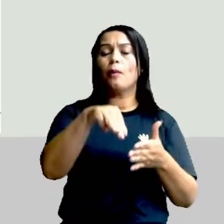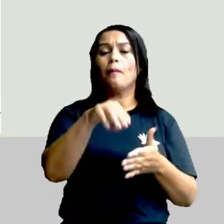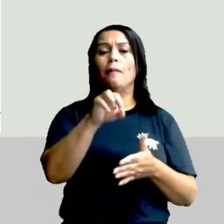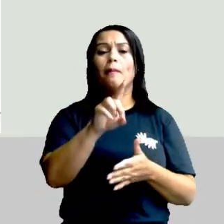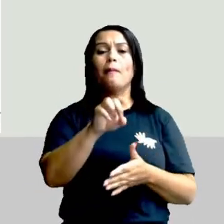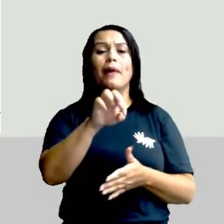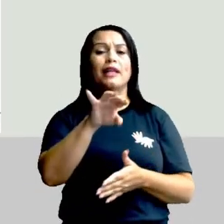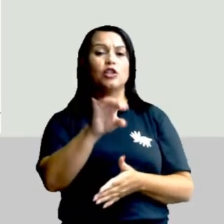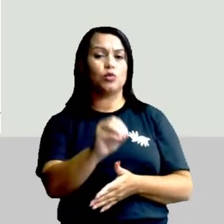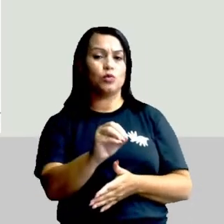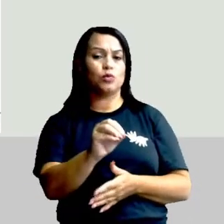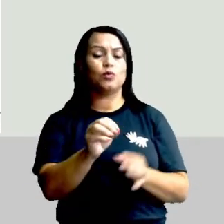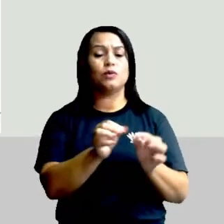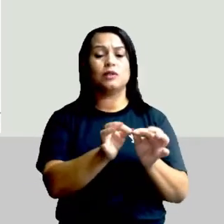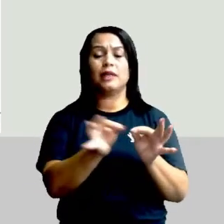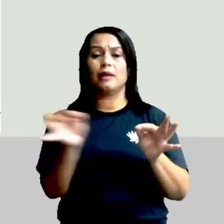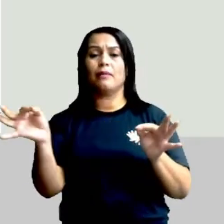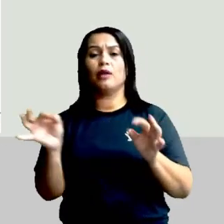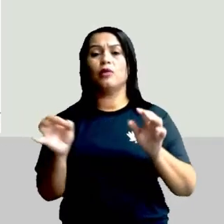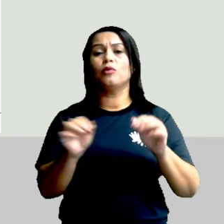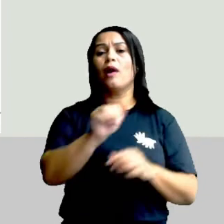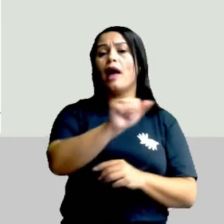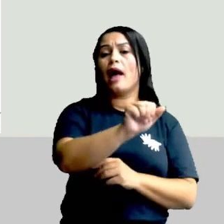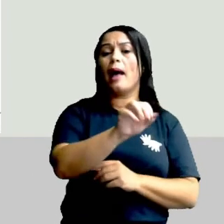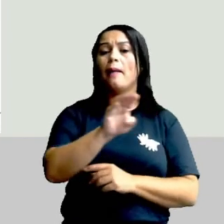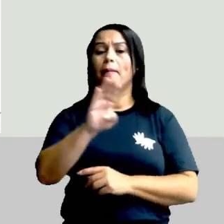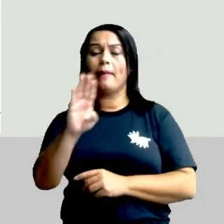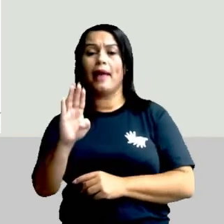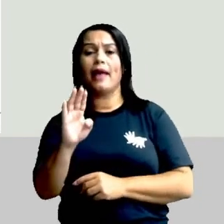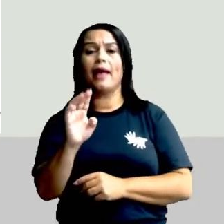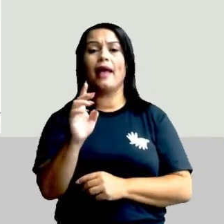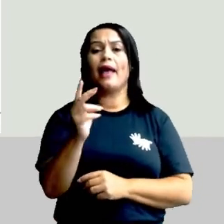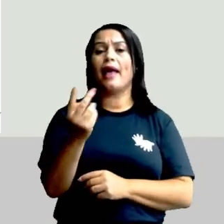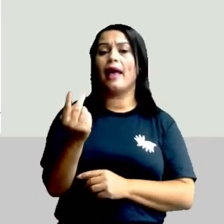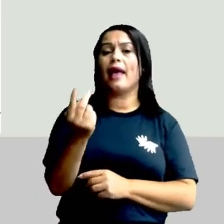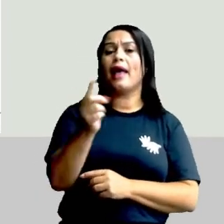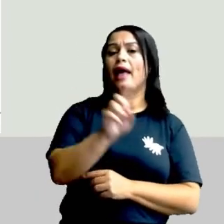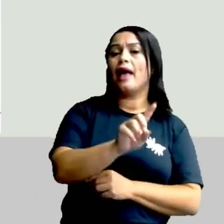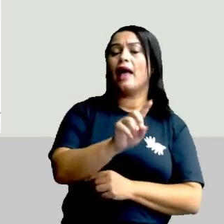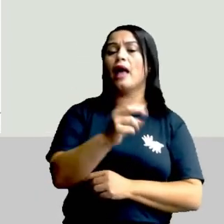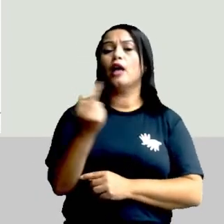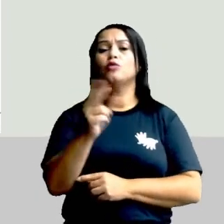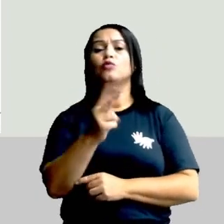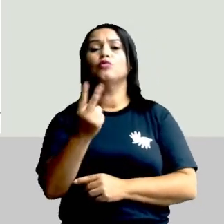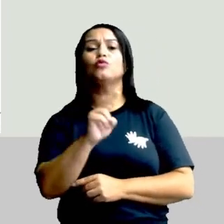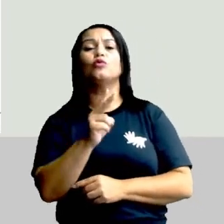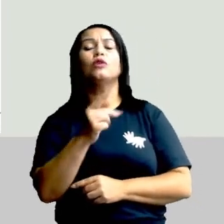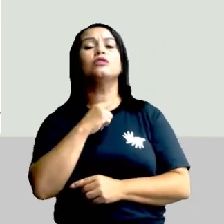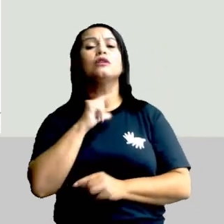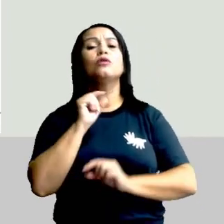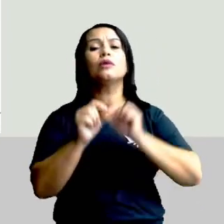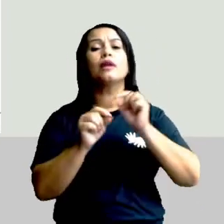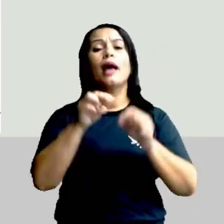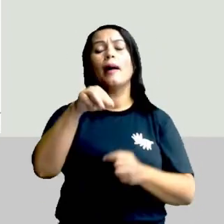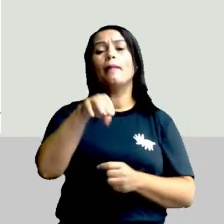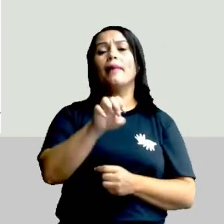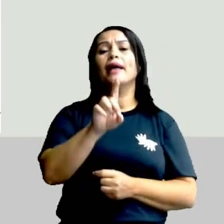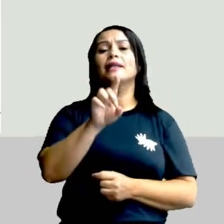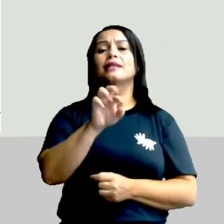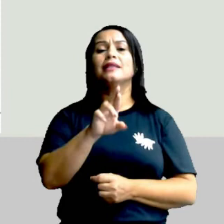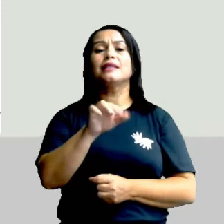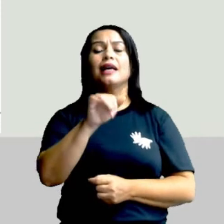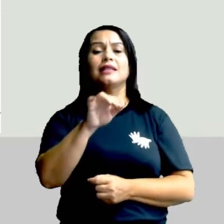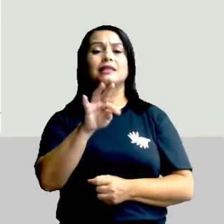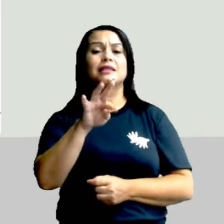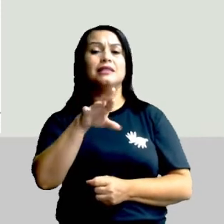o ponto médio do segmento AB é a intercessão dele com a sua mediatriz Ou seja a outra